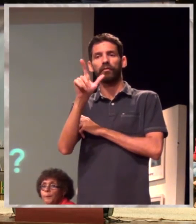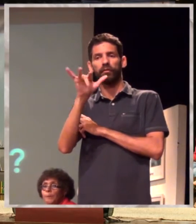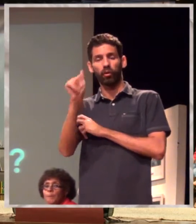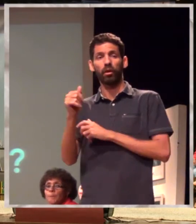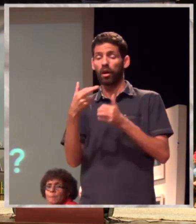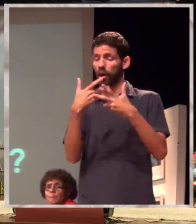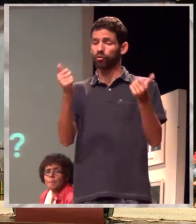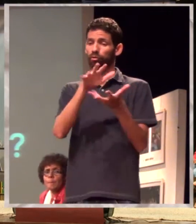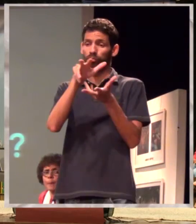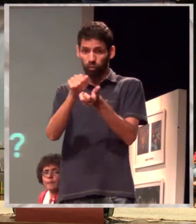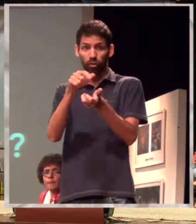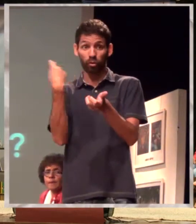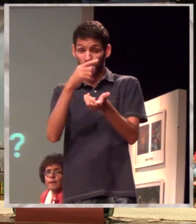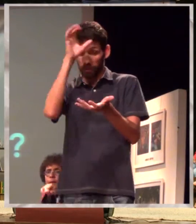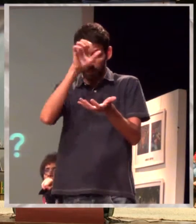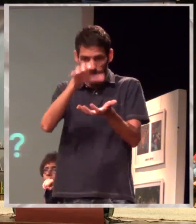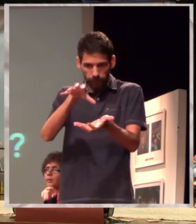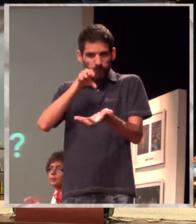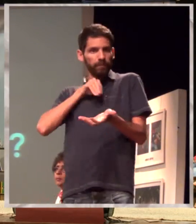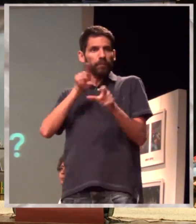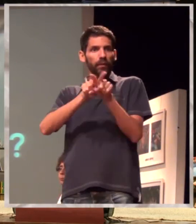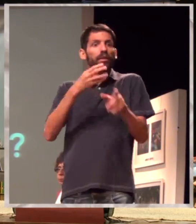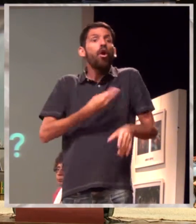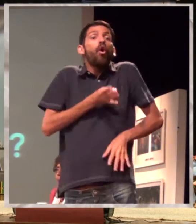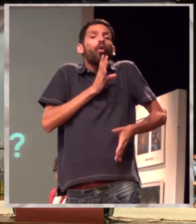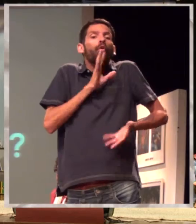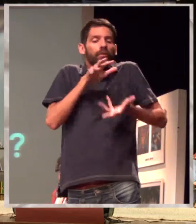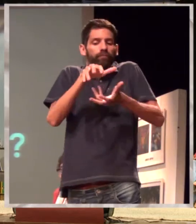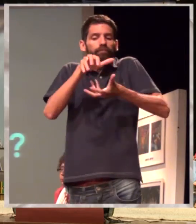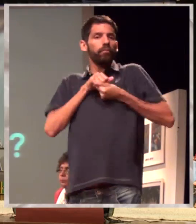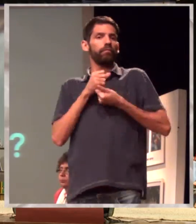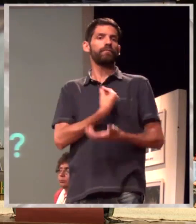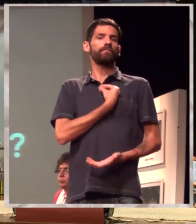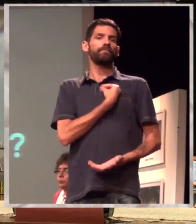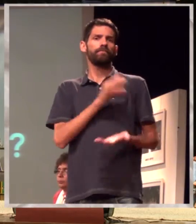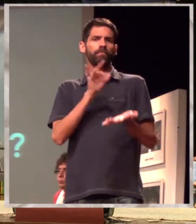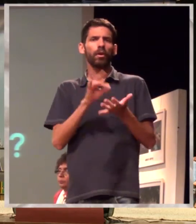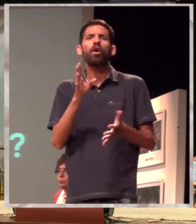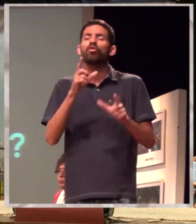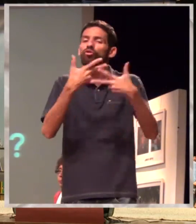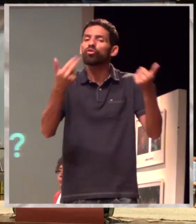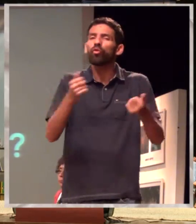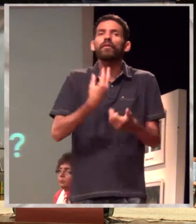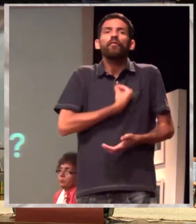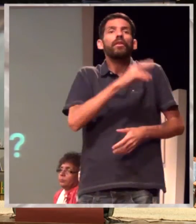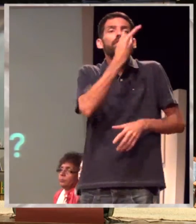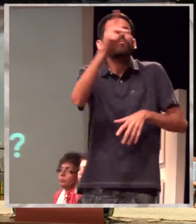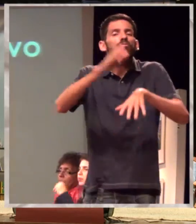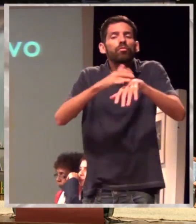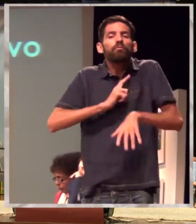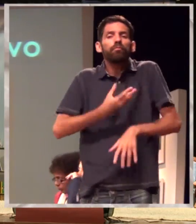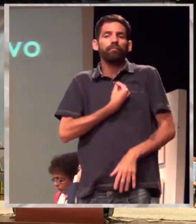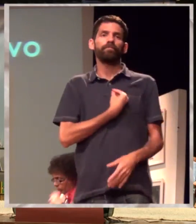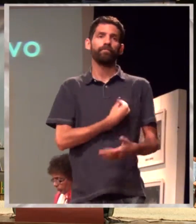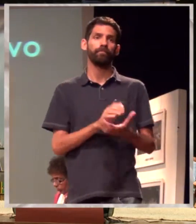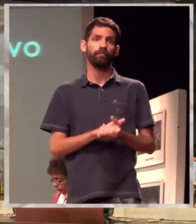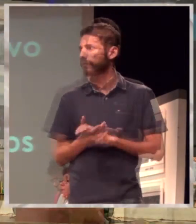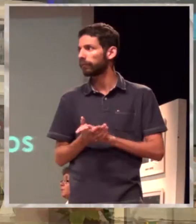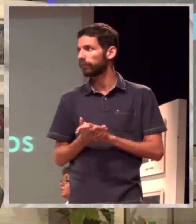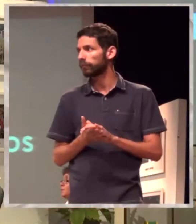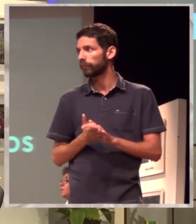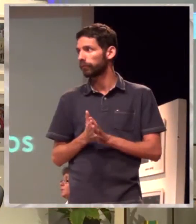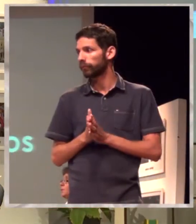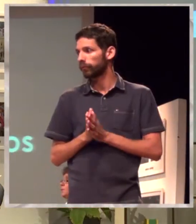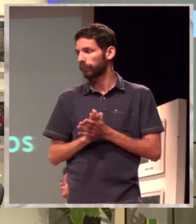estão no mundo, mas a gente precisa aprender. Né? Que ele possa se reconhecer nesse mundo, né? Com as coisas, com a bagagem que ele